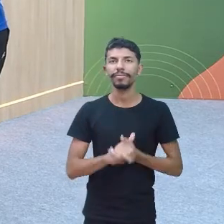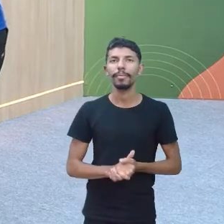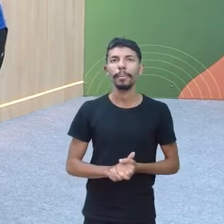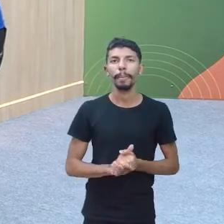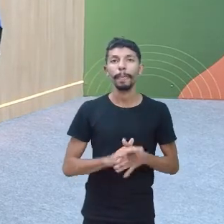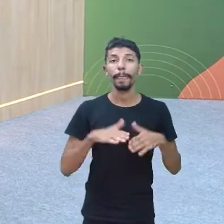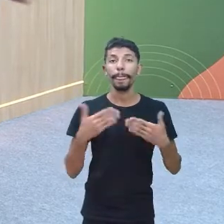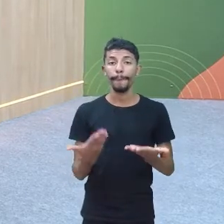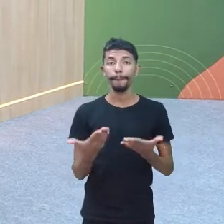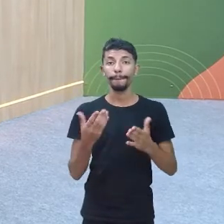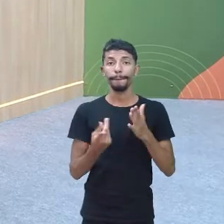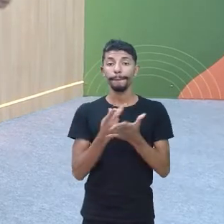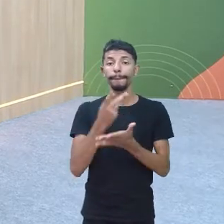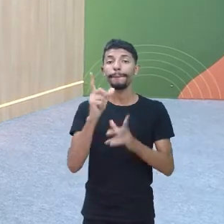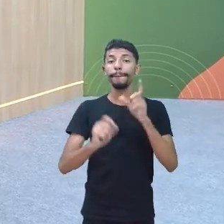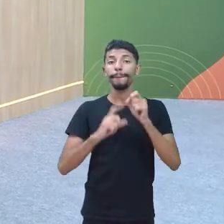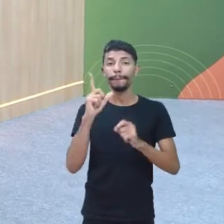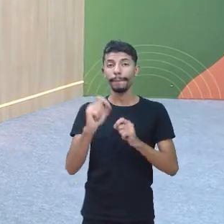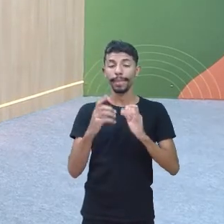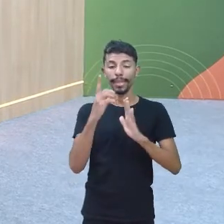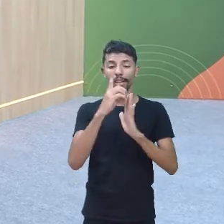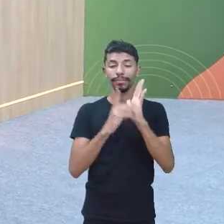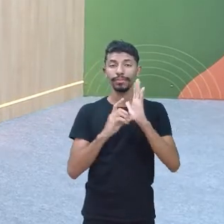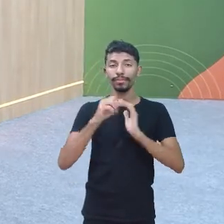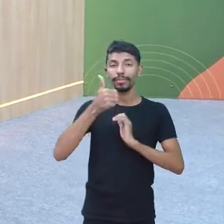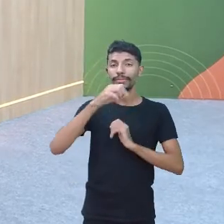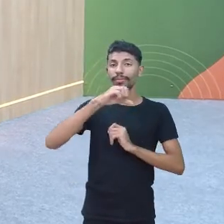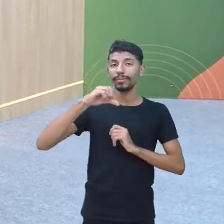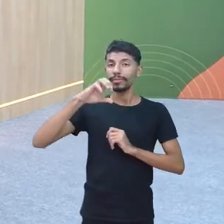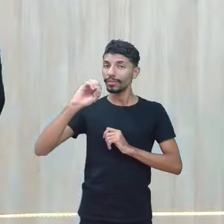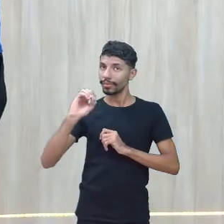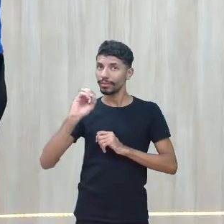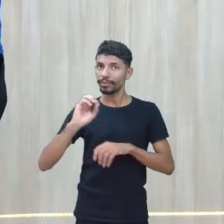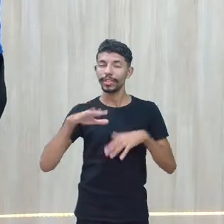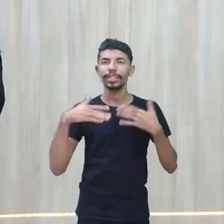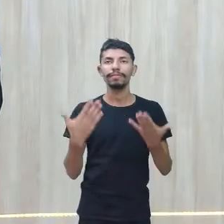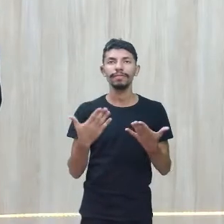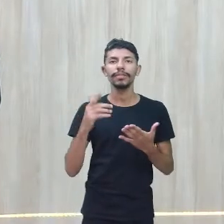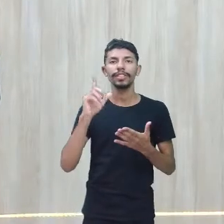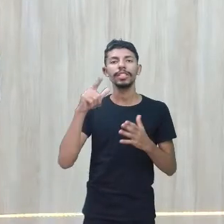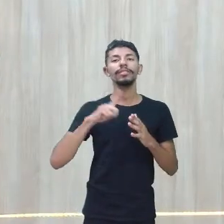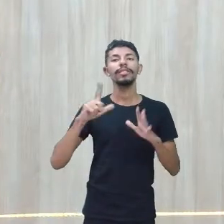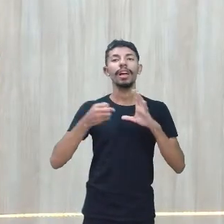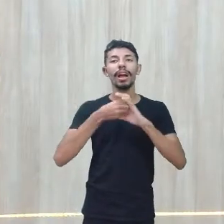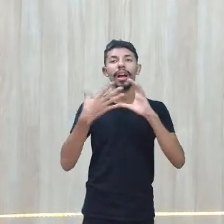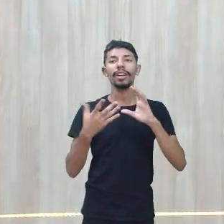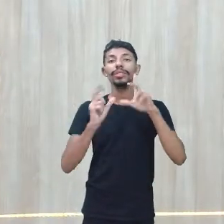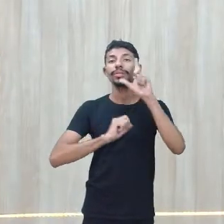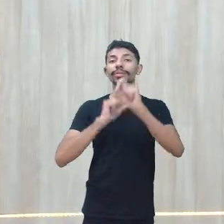E aí chega na década de 90. A década de 90, ele é caracterizado